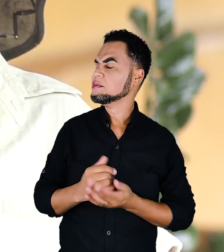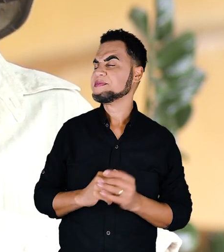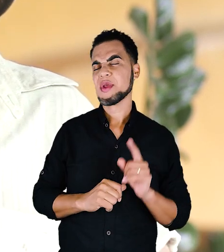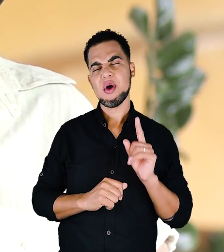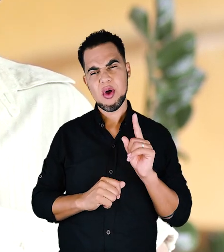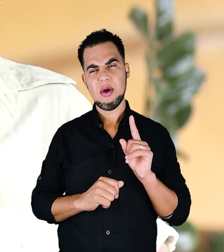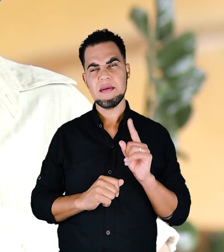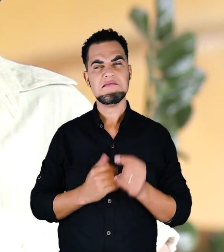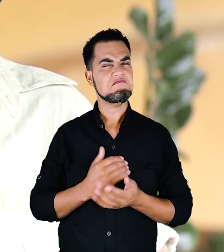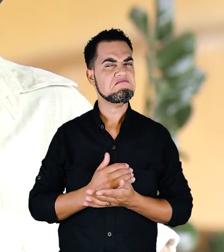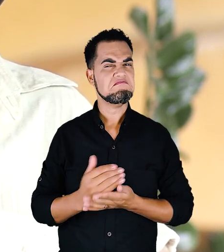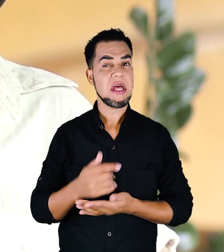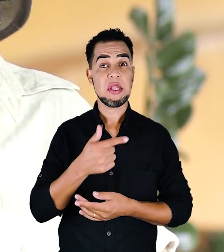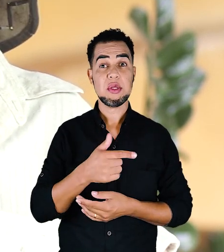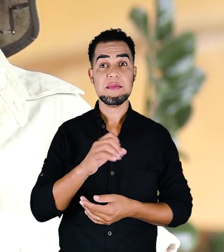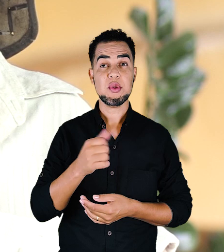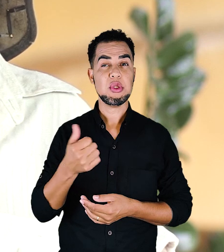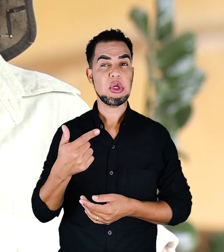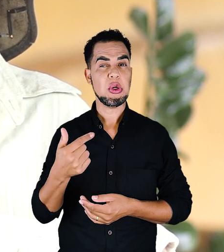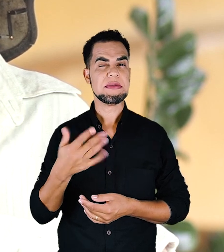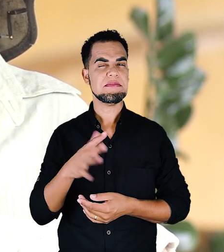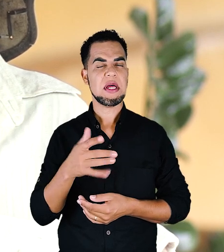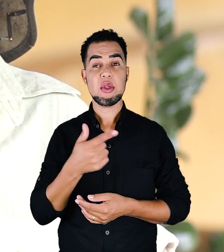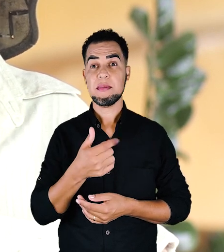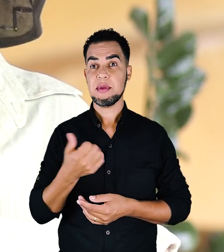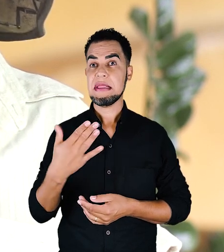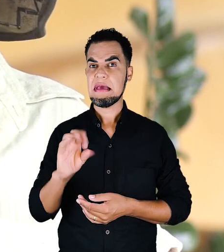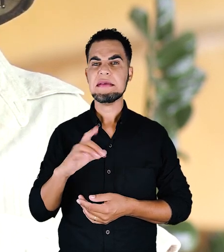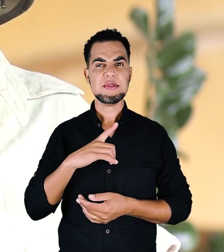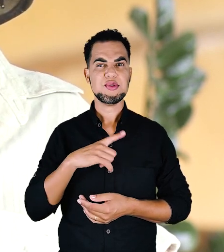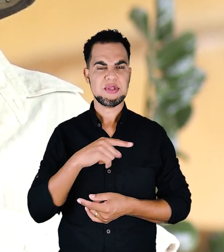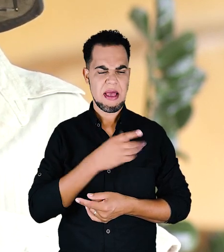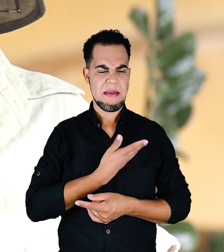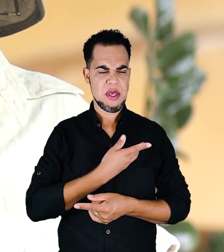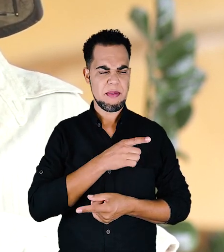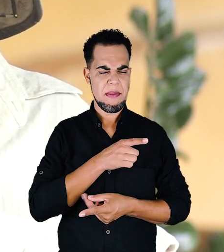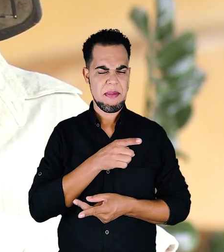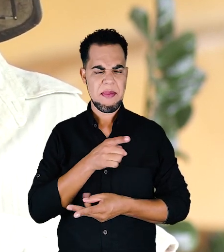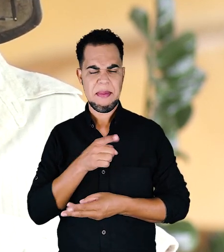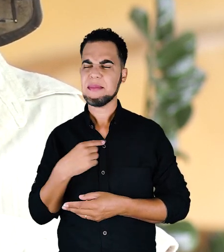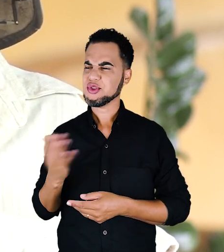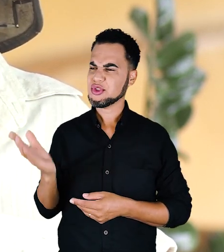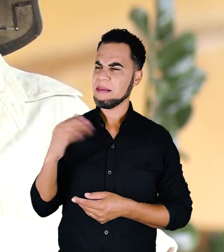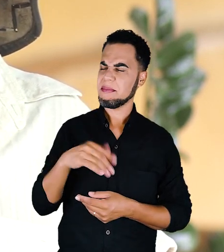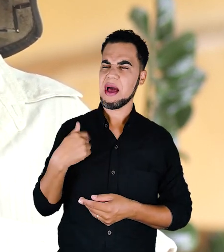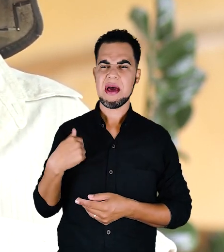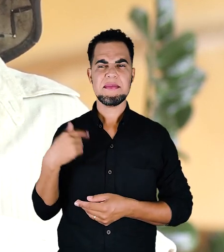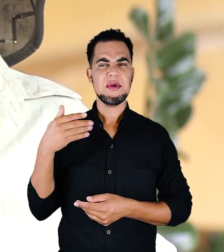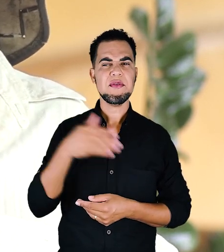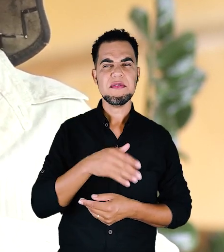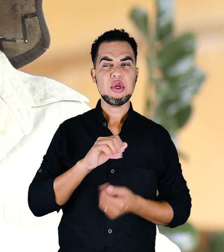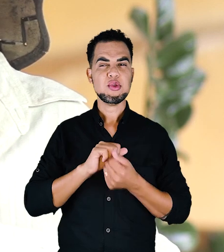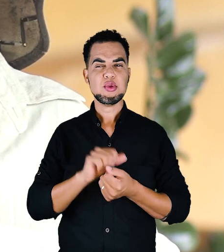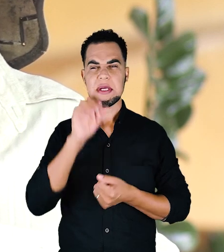quando? Ó, em 2012, mais ou menos, 2010. Eu tinha uns amigos aqui, me chamaram para poder passar